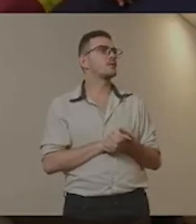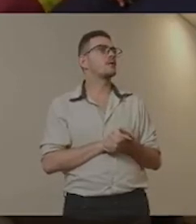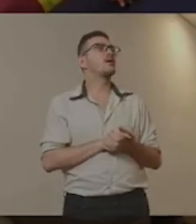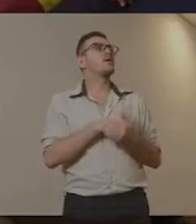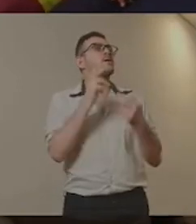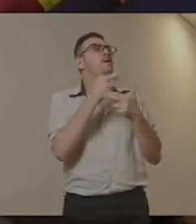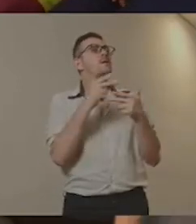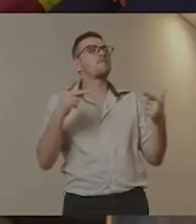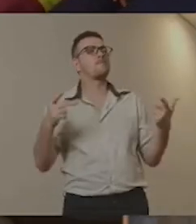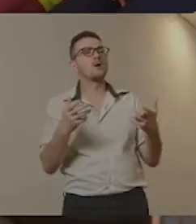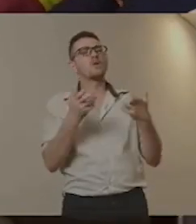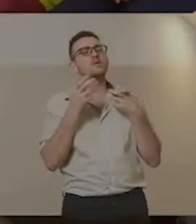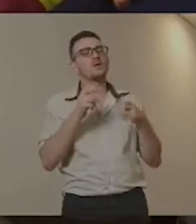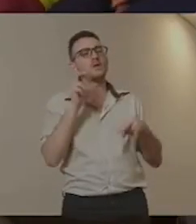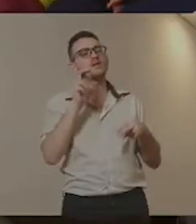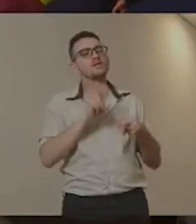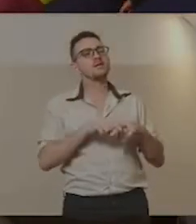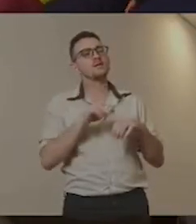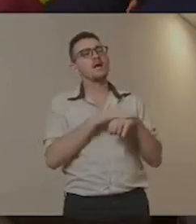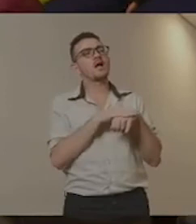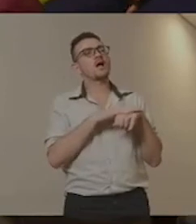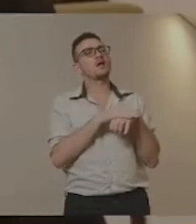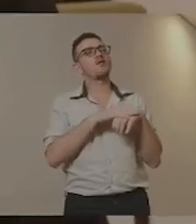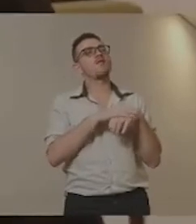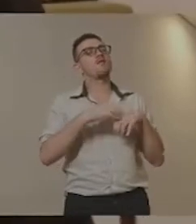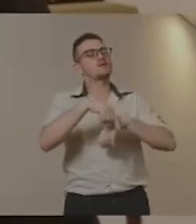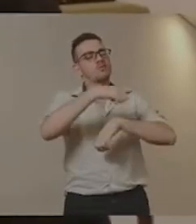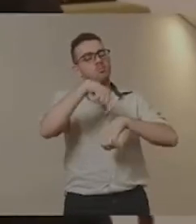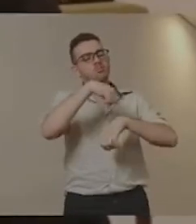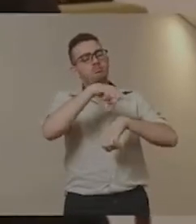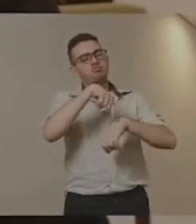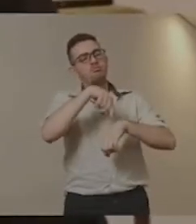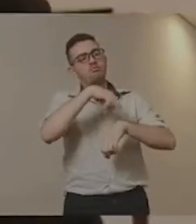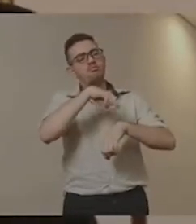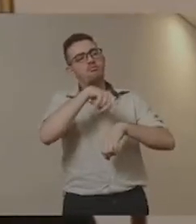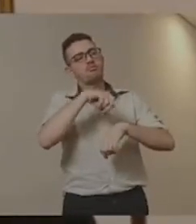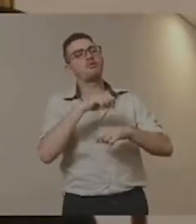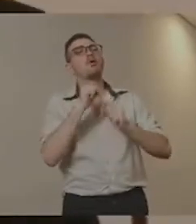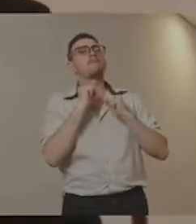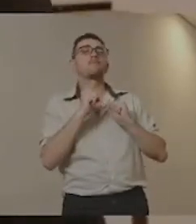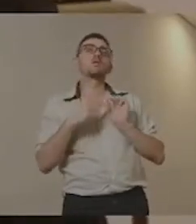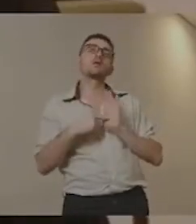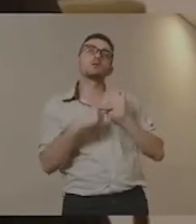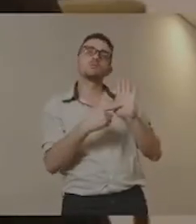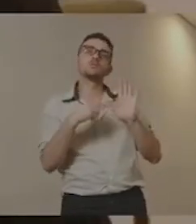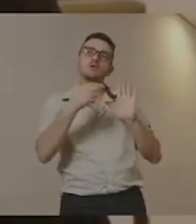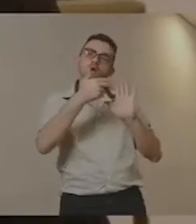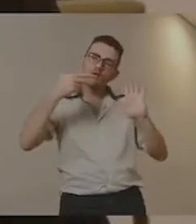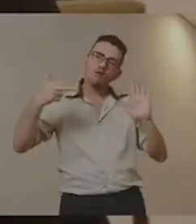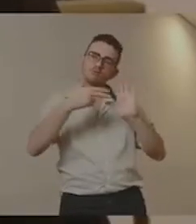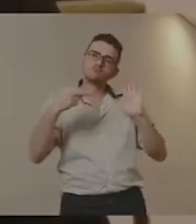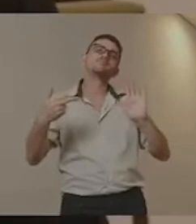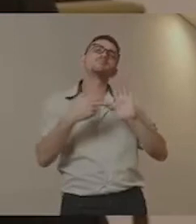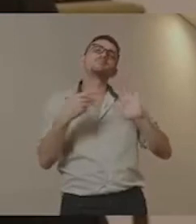queria sentar aqui e conversar com vocês durante horas, horas, horas e horas. Poder apresentar muitas e muitas coisas. Mas nada